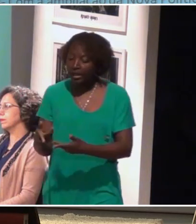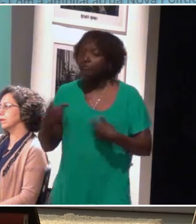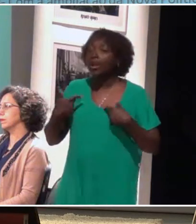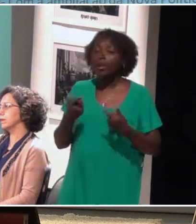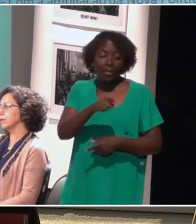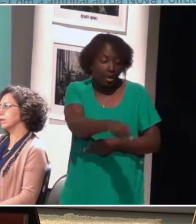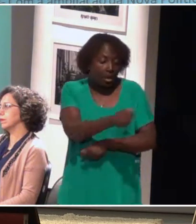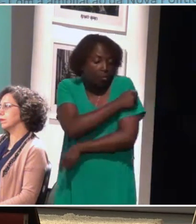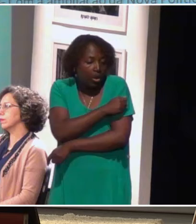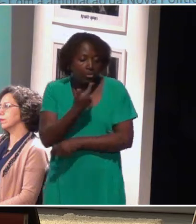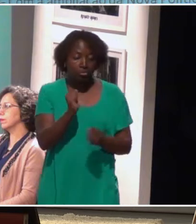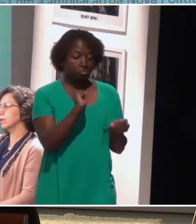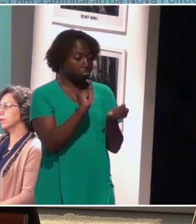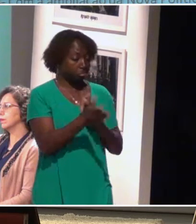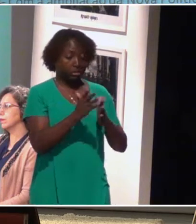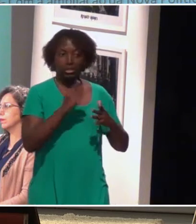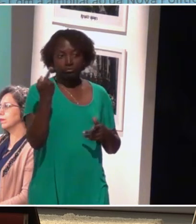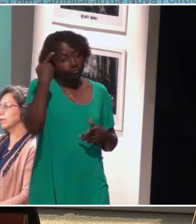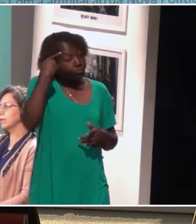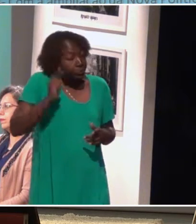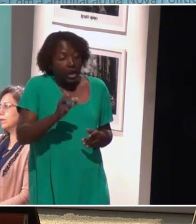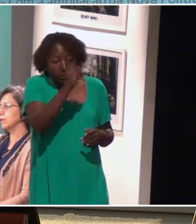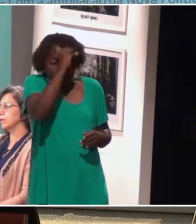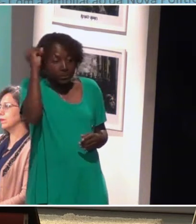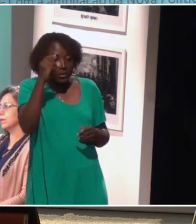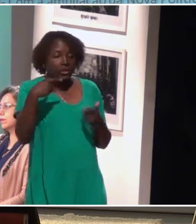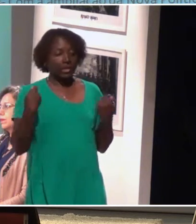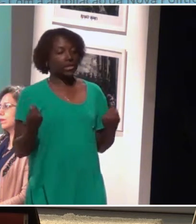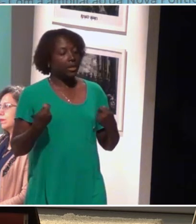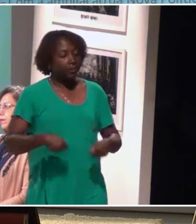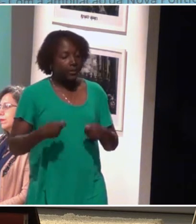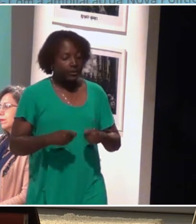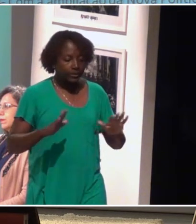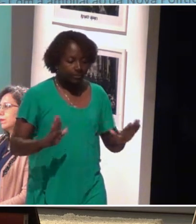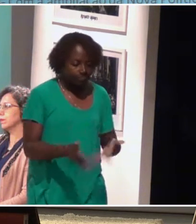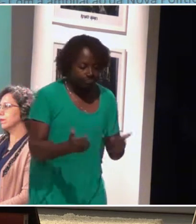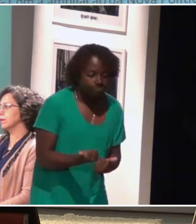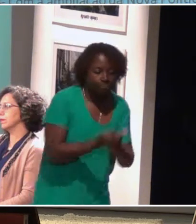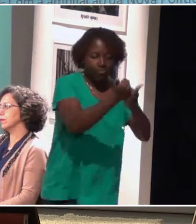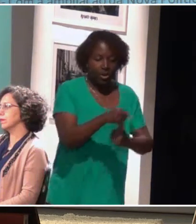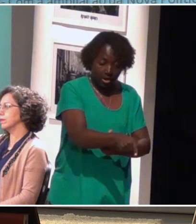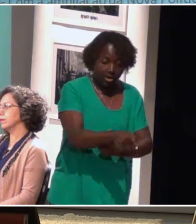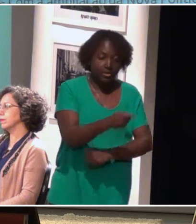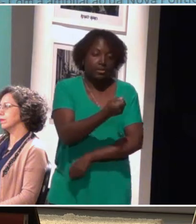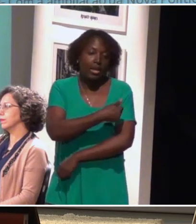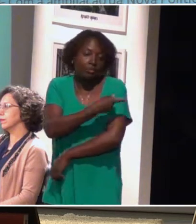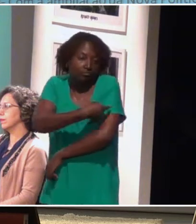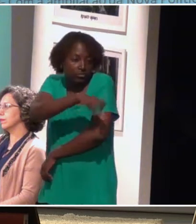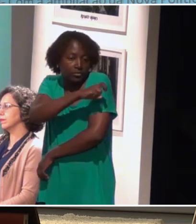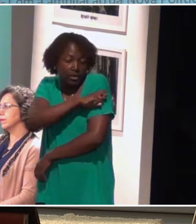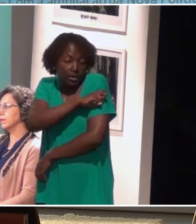que está lá na escola não sabe Libras? Aí a gente precisa fortalecer esses séries iniciais e aí, por isso, da classe bilíngue.